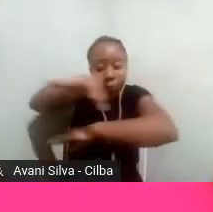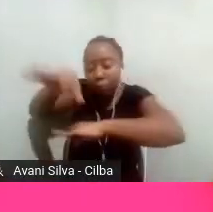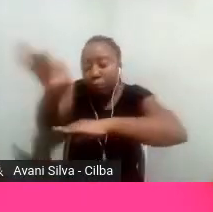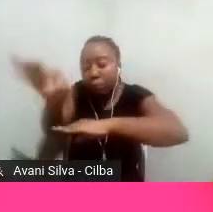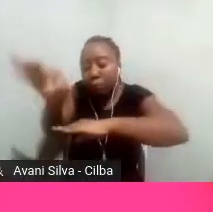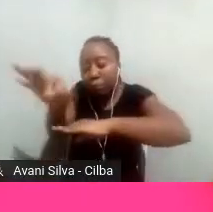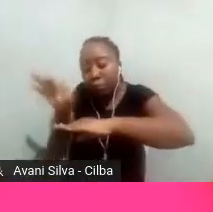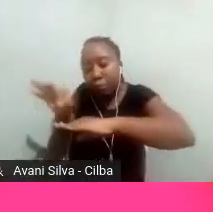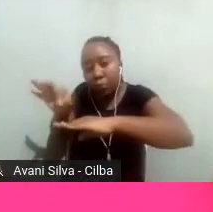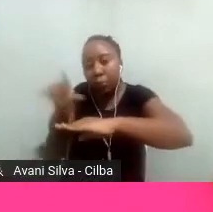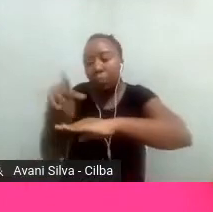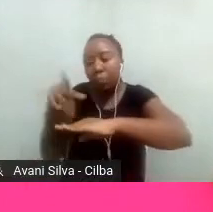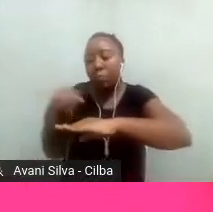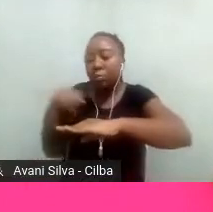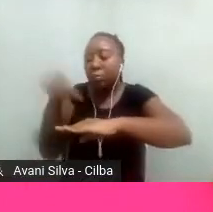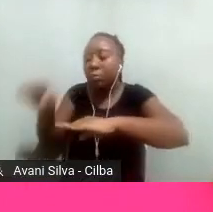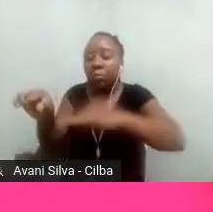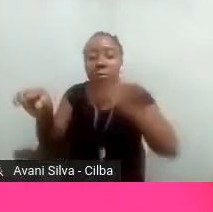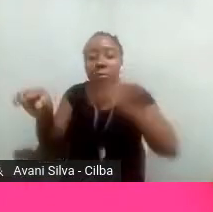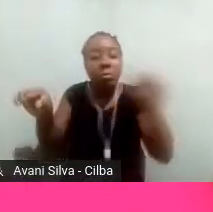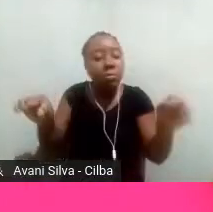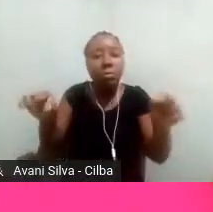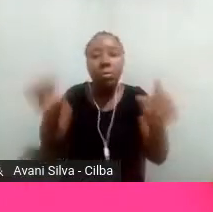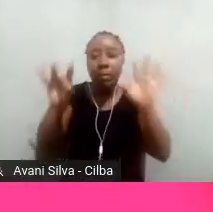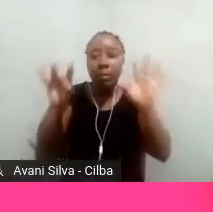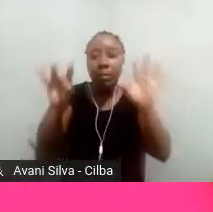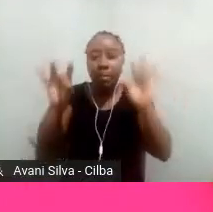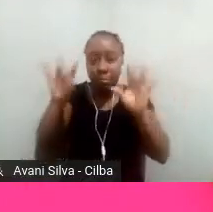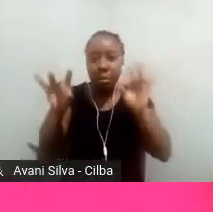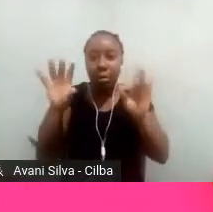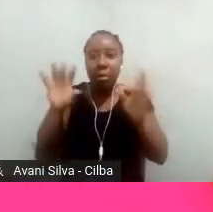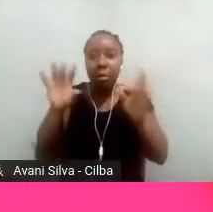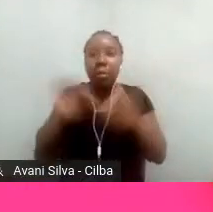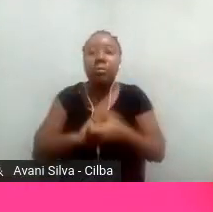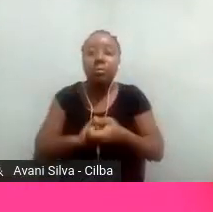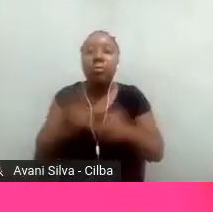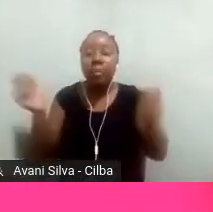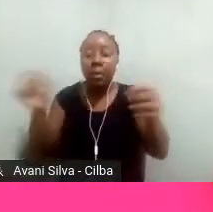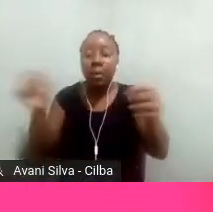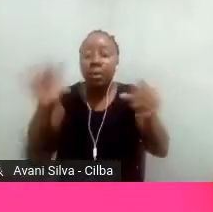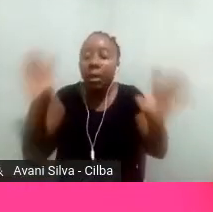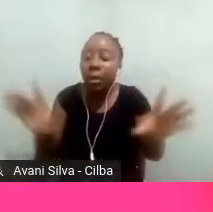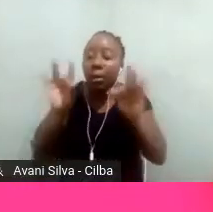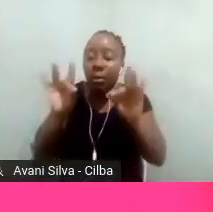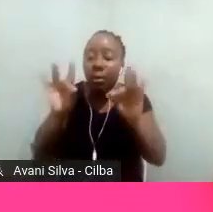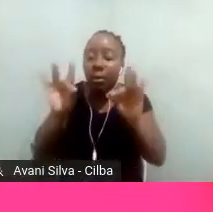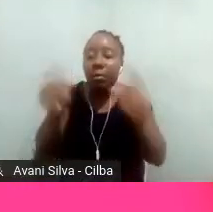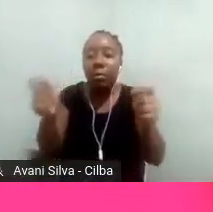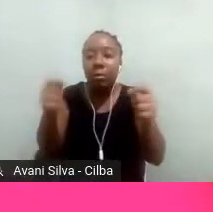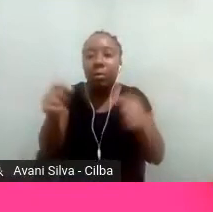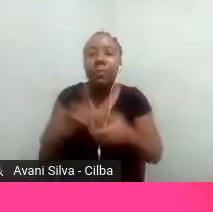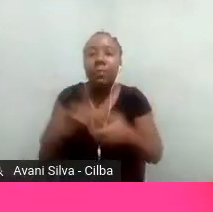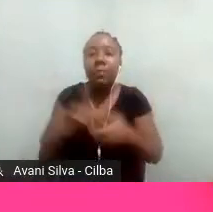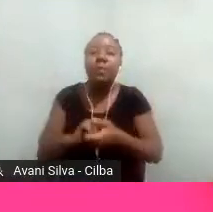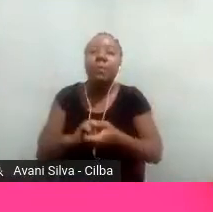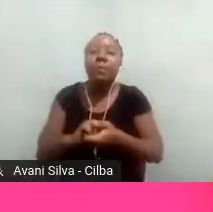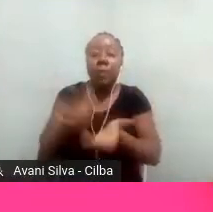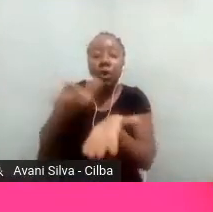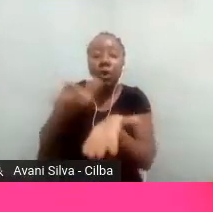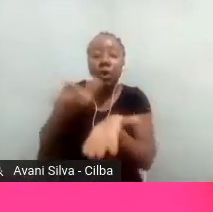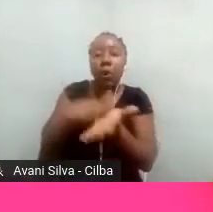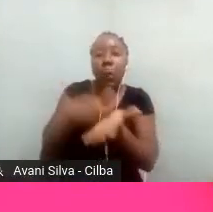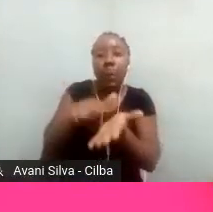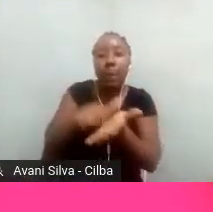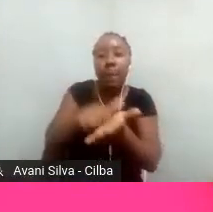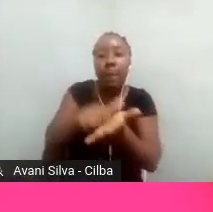cola, para ele poder colar o objeto. Prender o objeto na folha, né? Para não perder